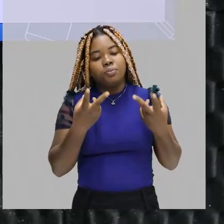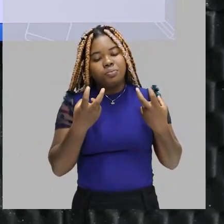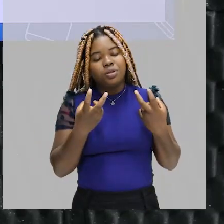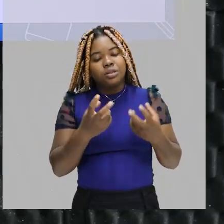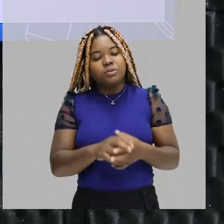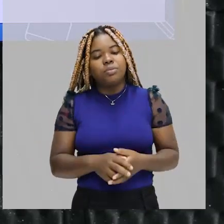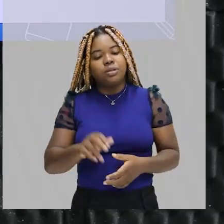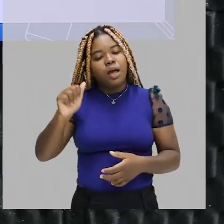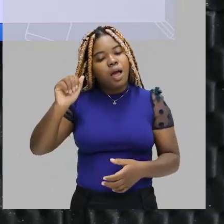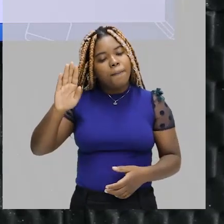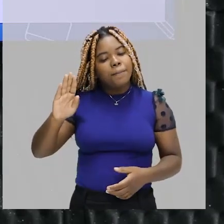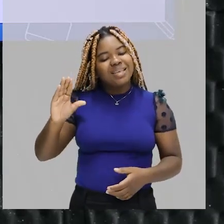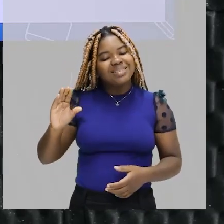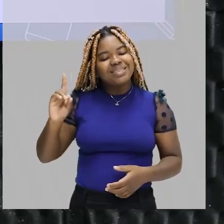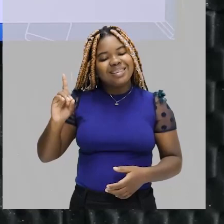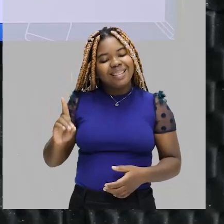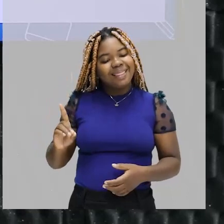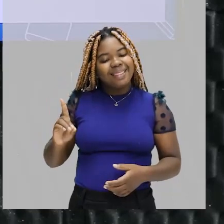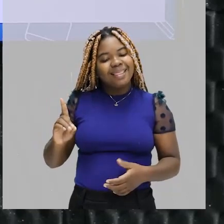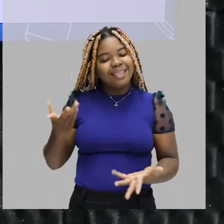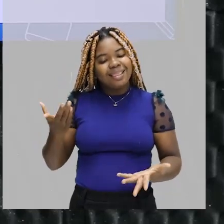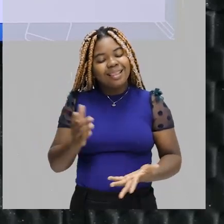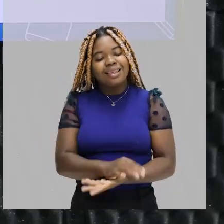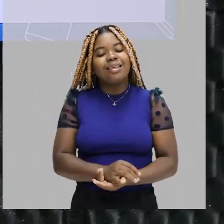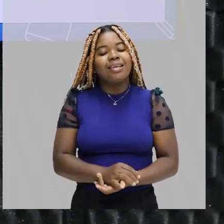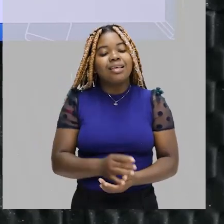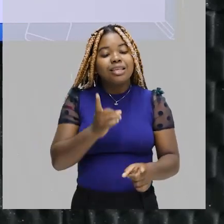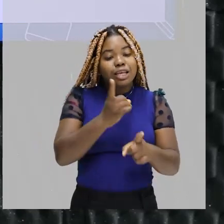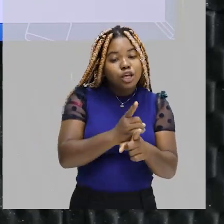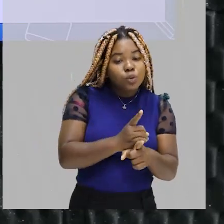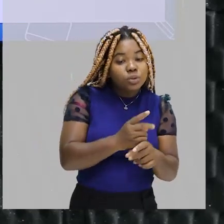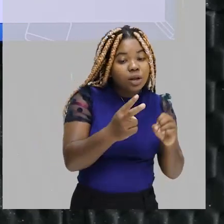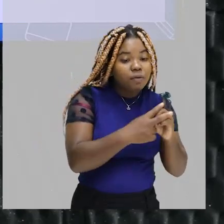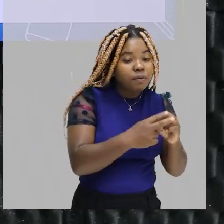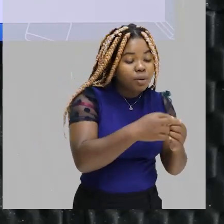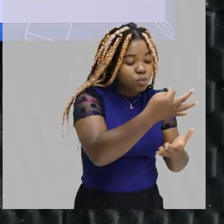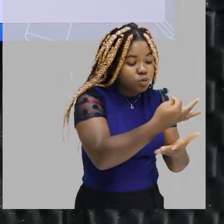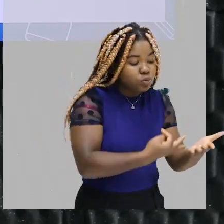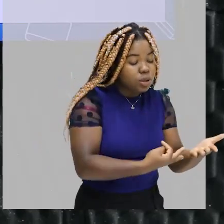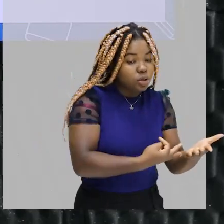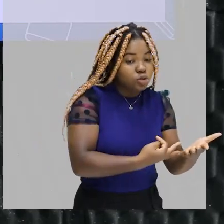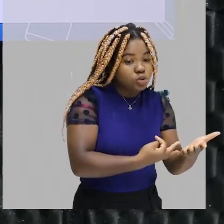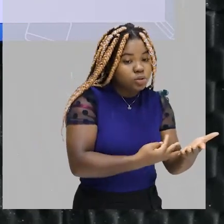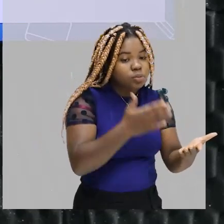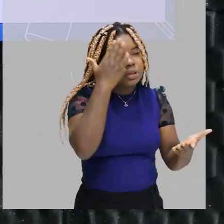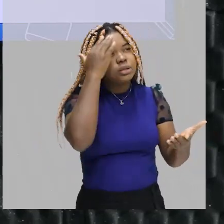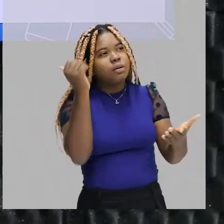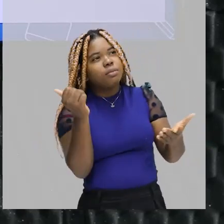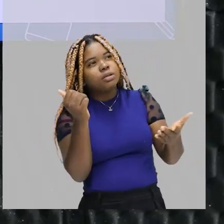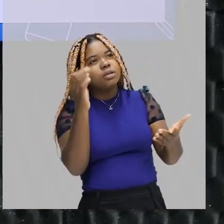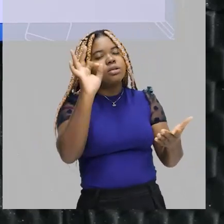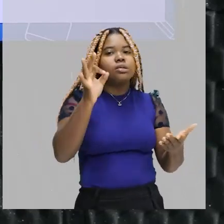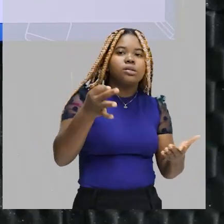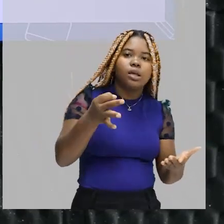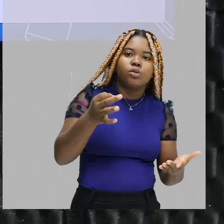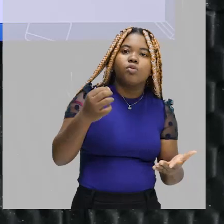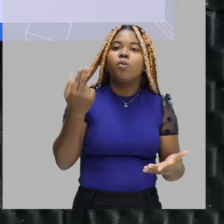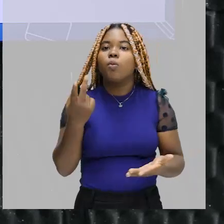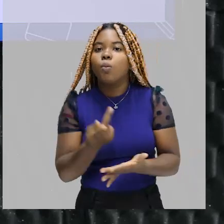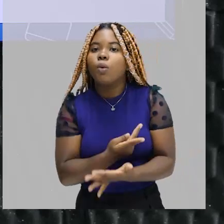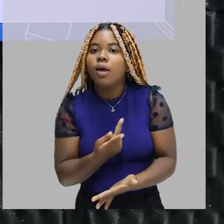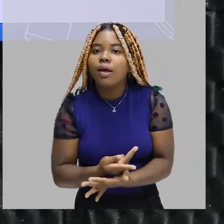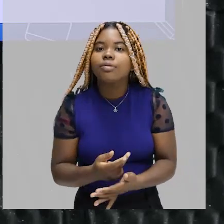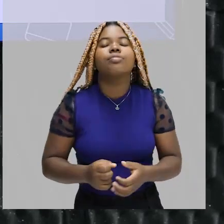são oferecidas e encontrar esses verbos no texto, para saber se esse verbo está conjugado corretamente ou